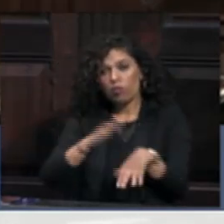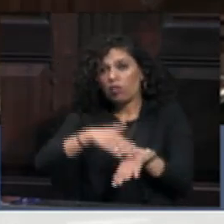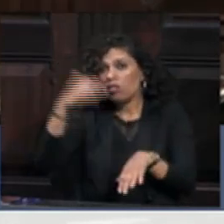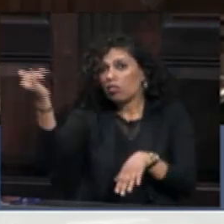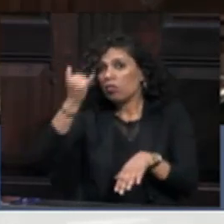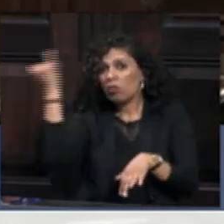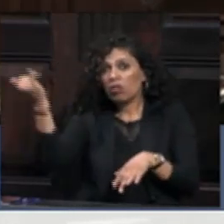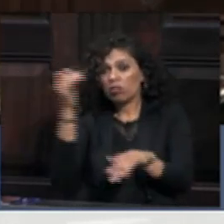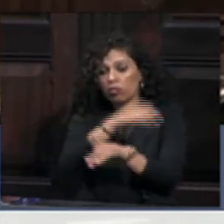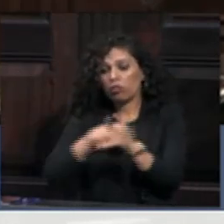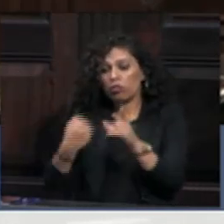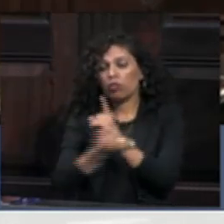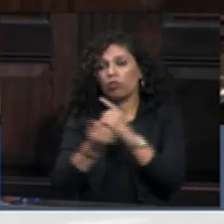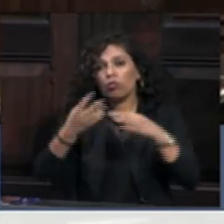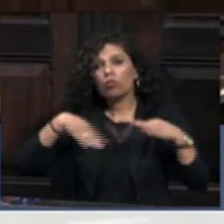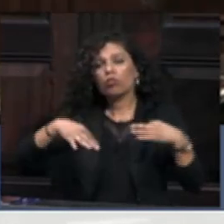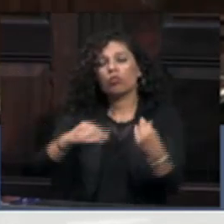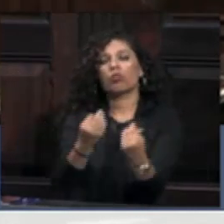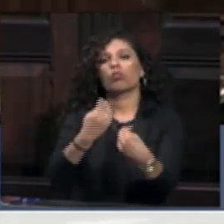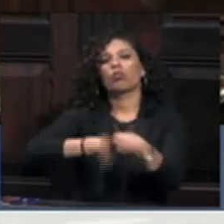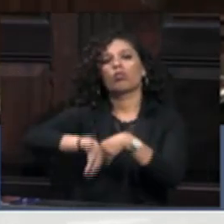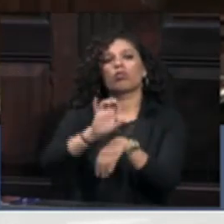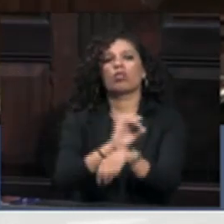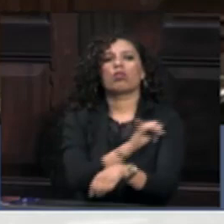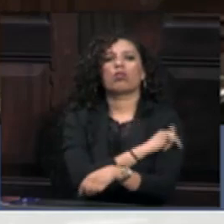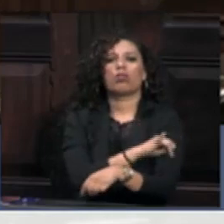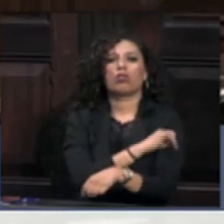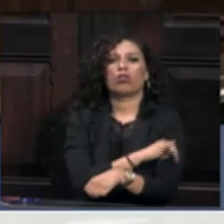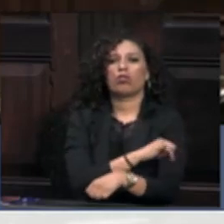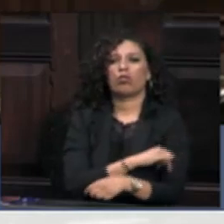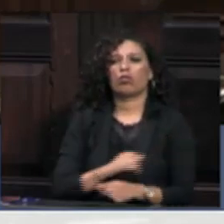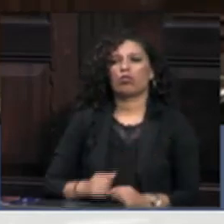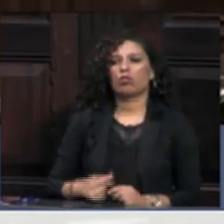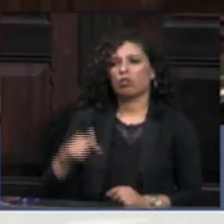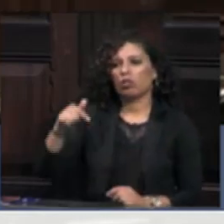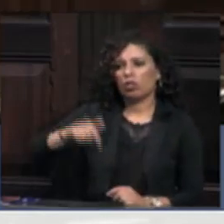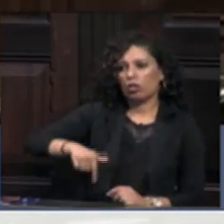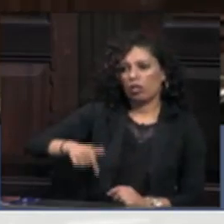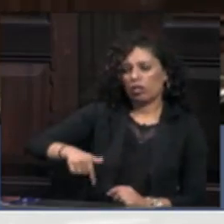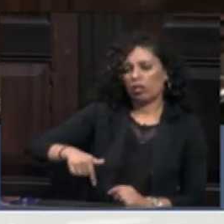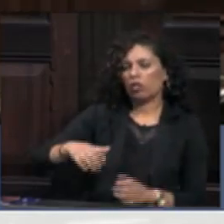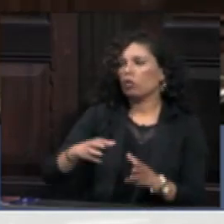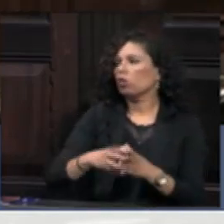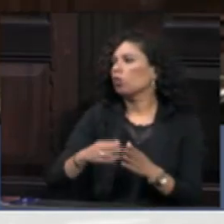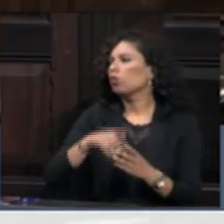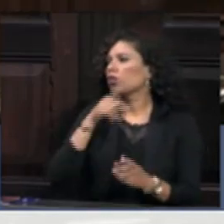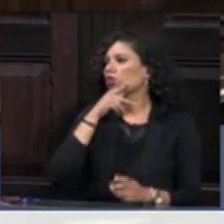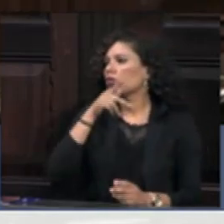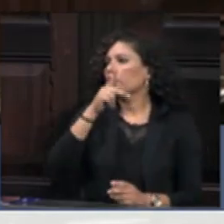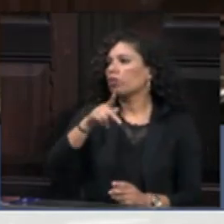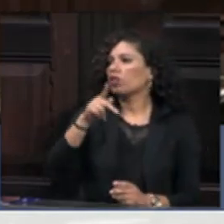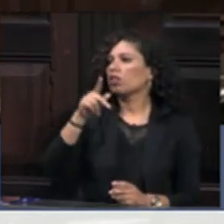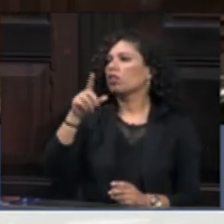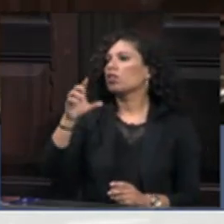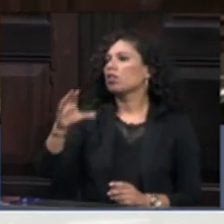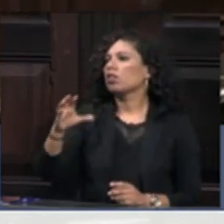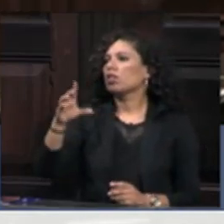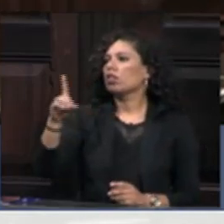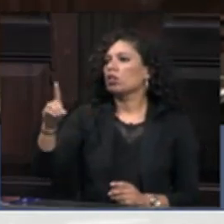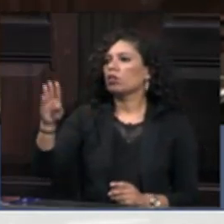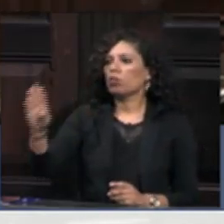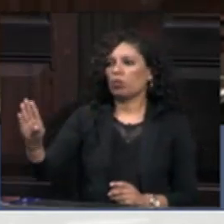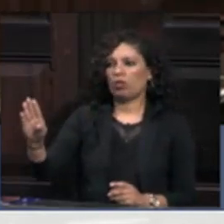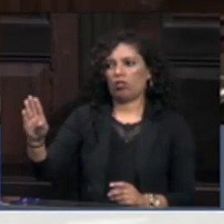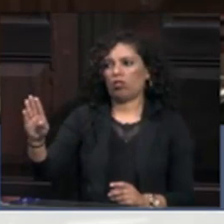a população do estado do Rio de Janeiro. E nós do PCdoB, nós que